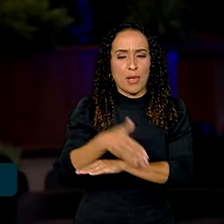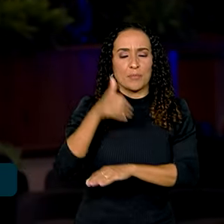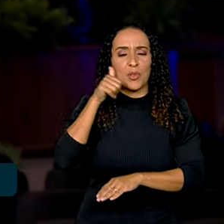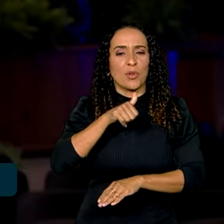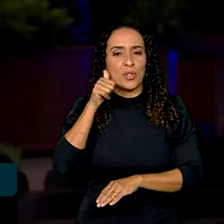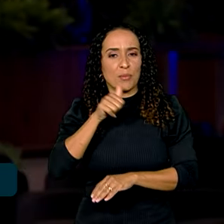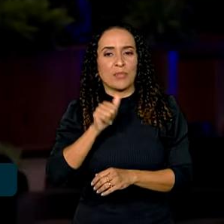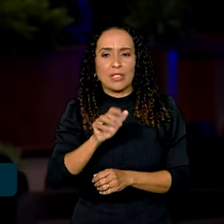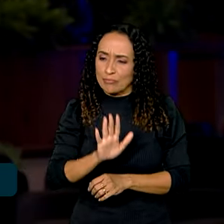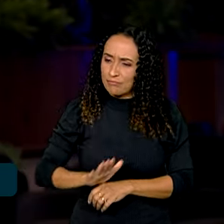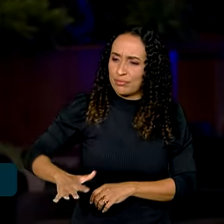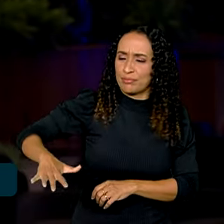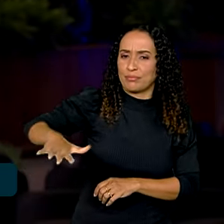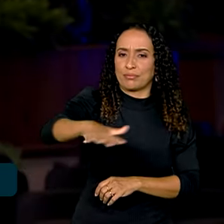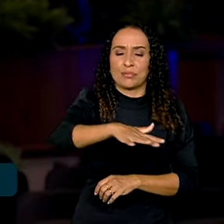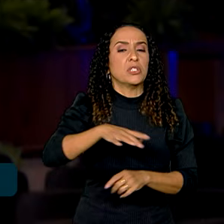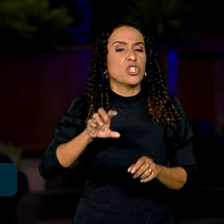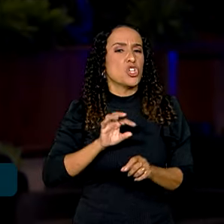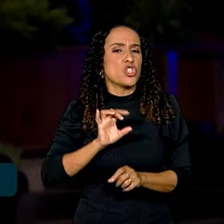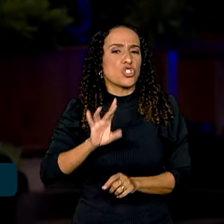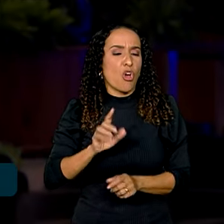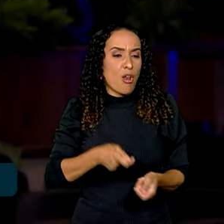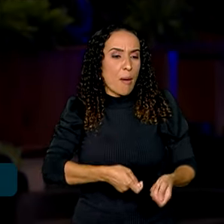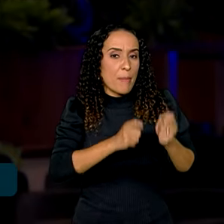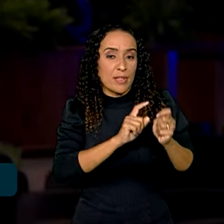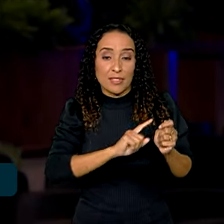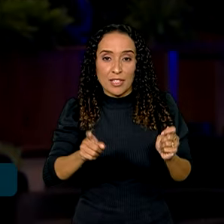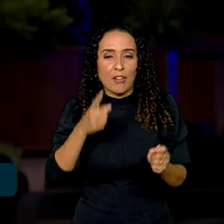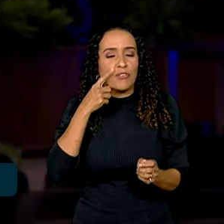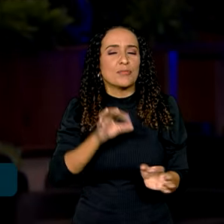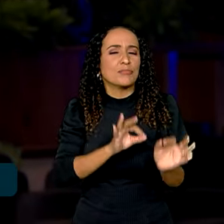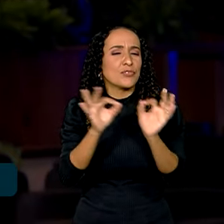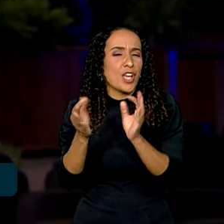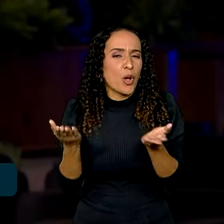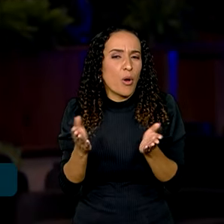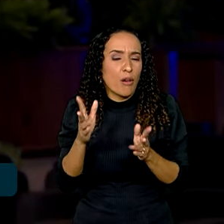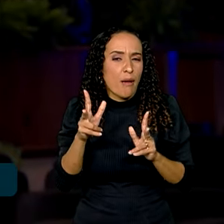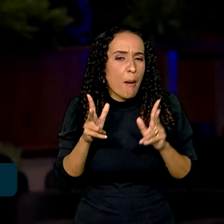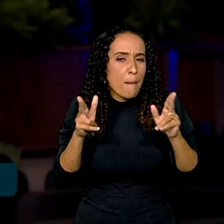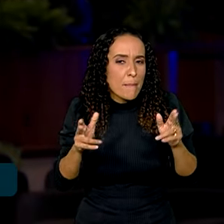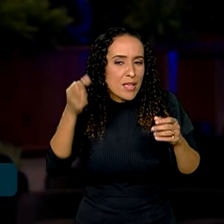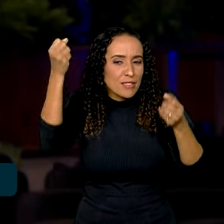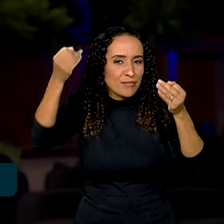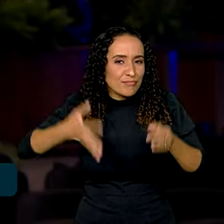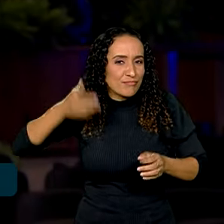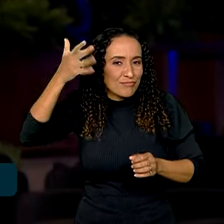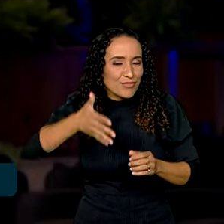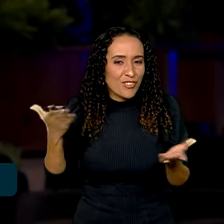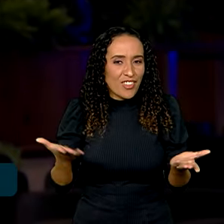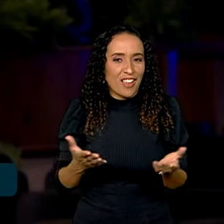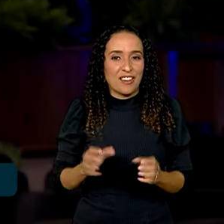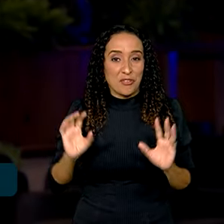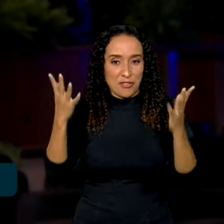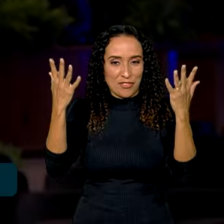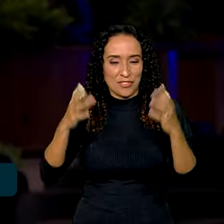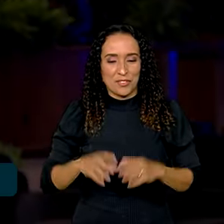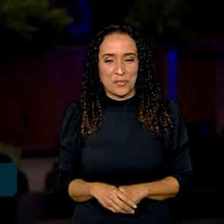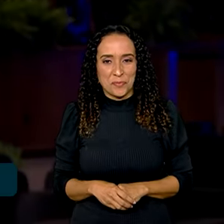mulher em todas as áreas, não só na pesca. Vamos assistir agora um trecho do discurso dela aqui durante o